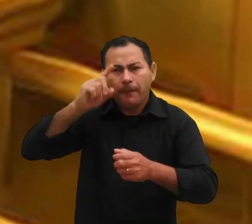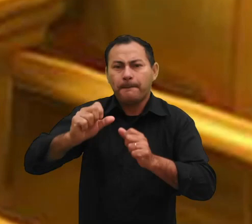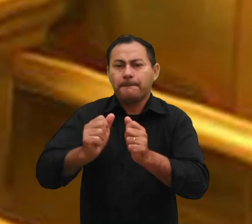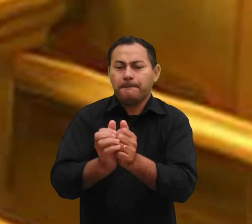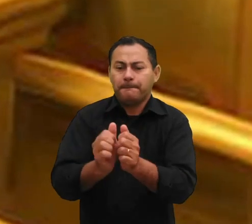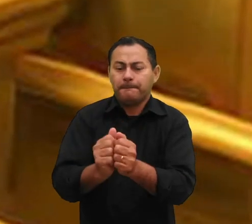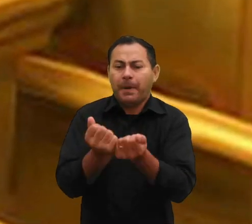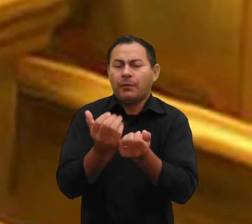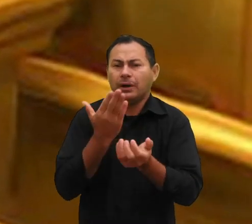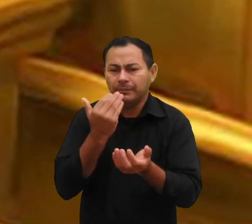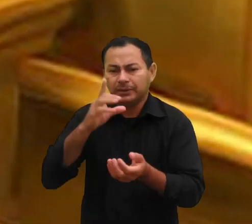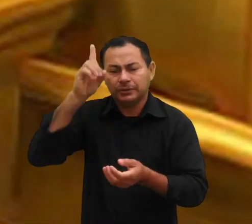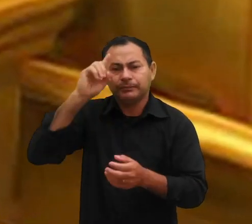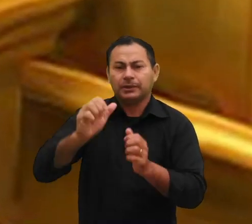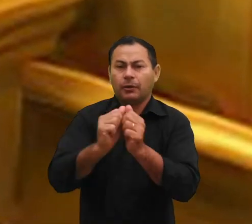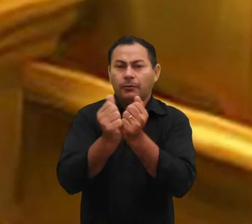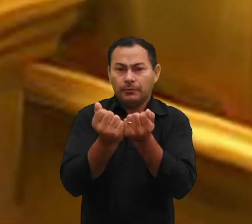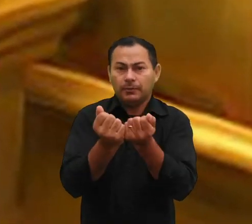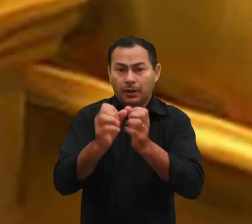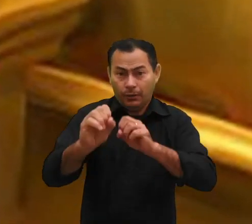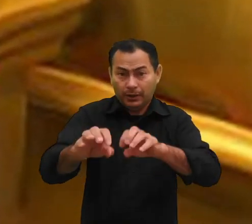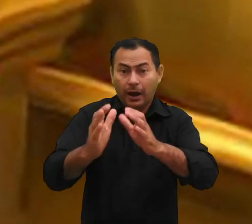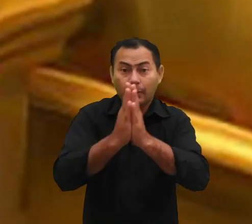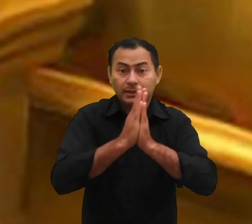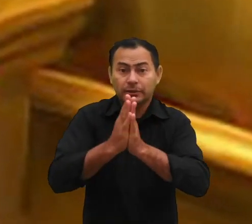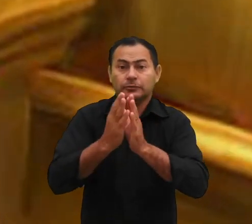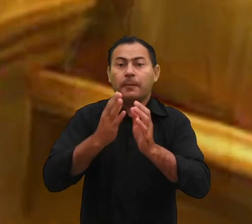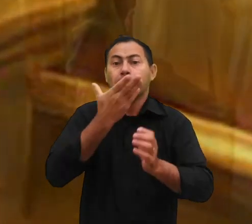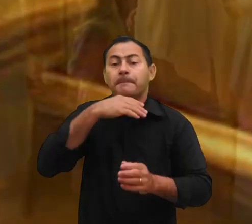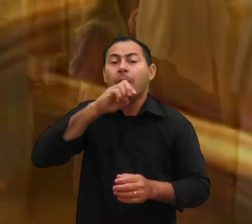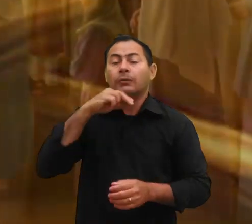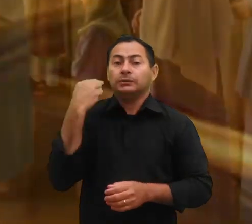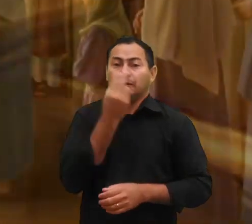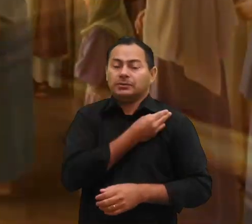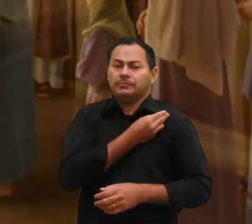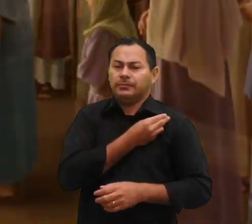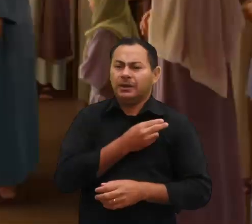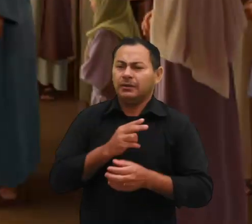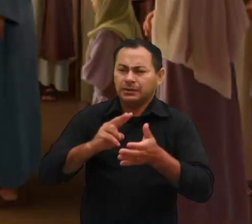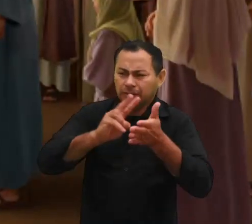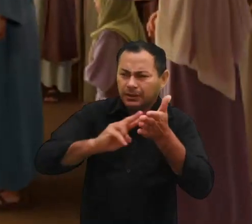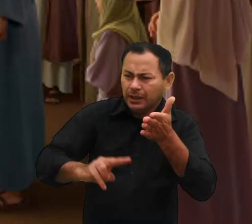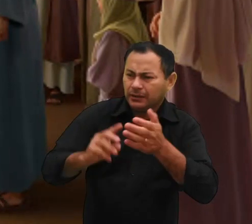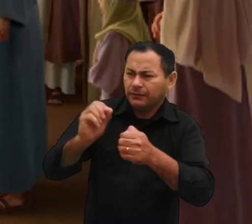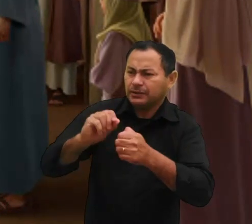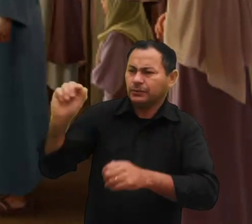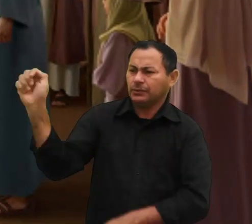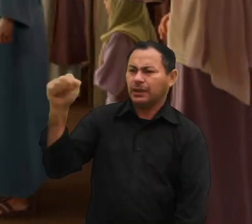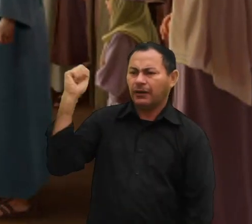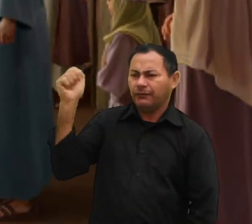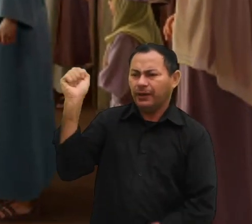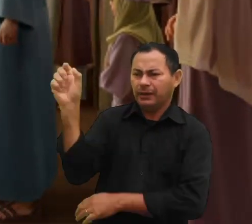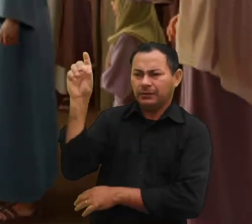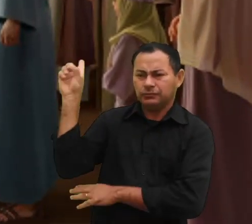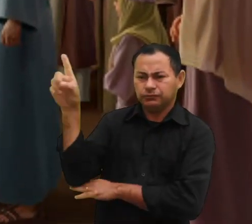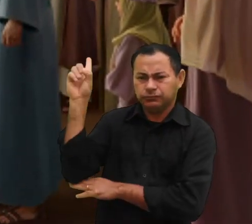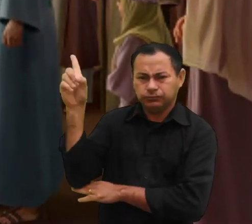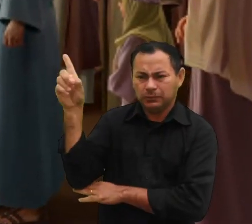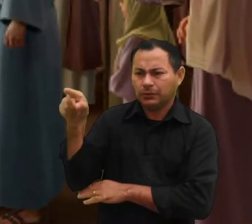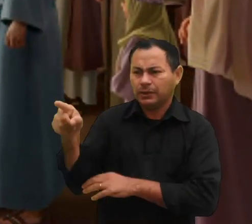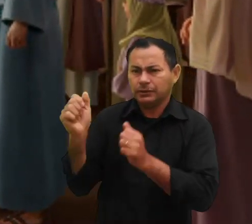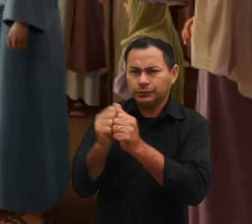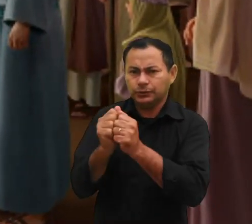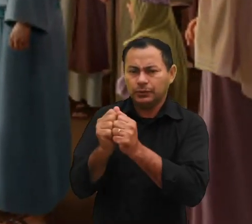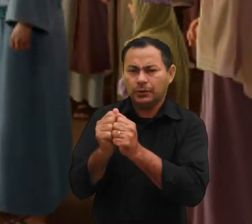cotidiano, na oração do Pai Nosso, que Jesus ensinou. Jesus fez a pergunta: vocês não leram o que fez Davi quando ele e